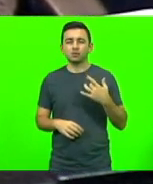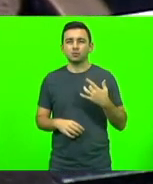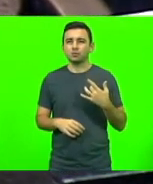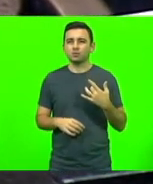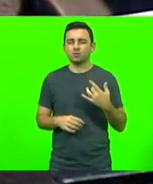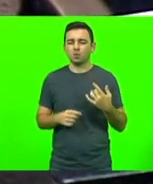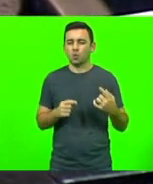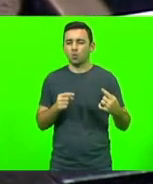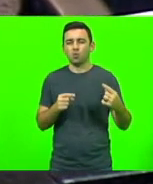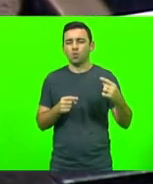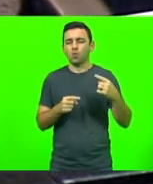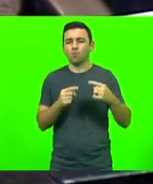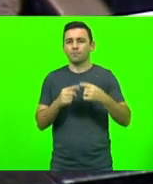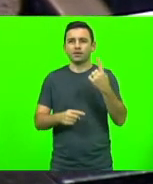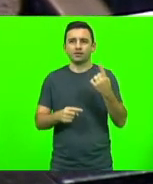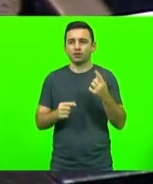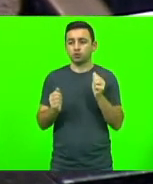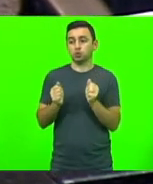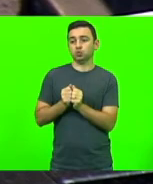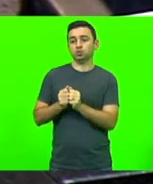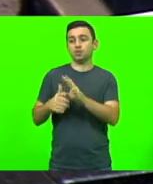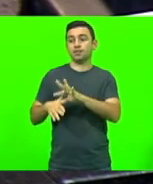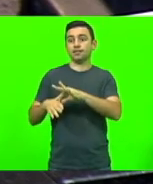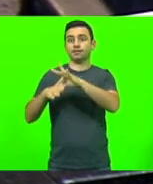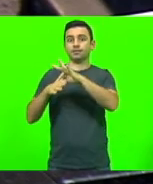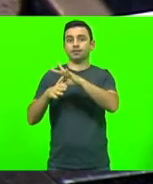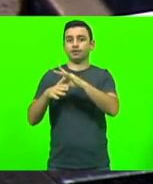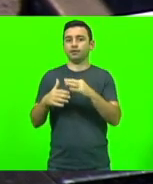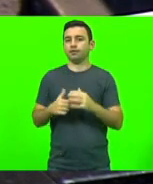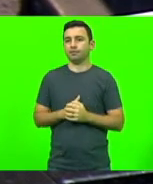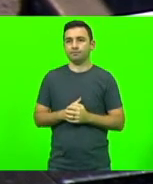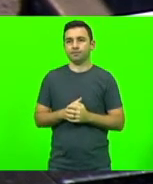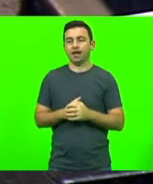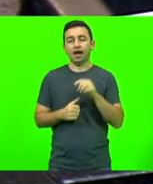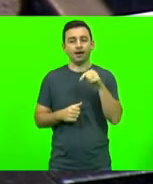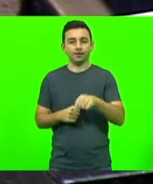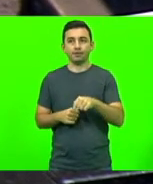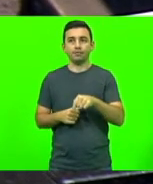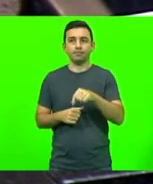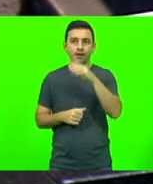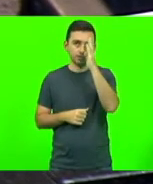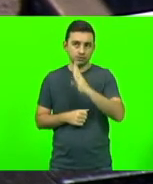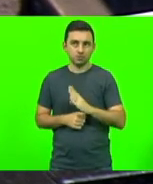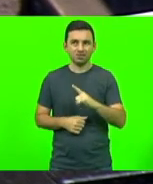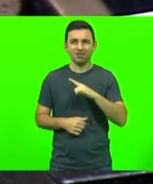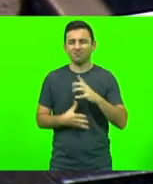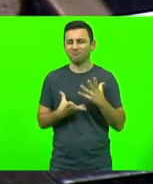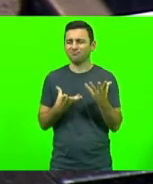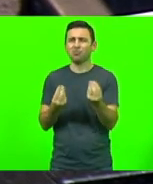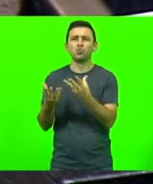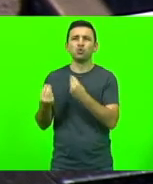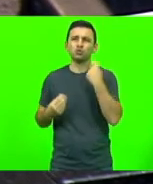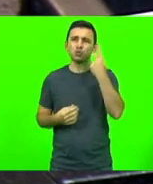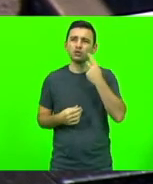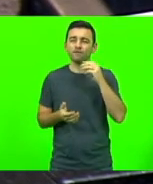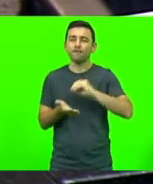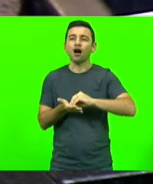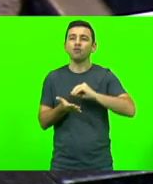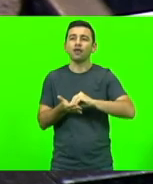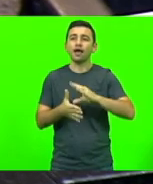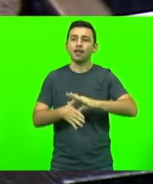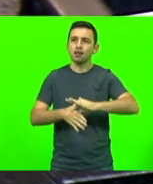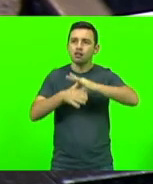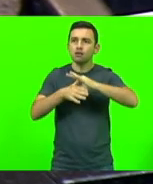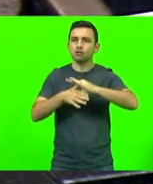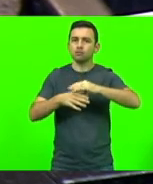mesma casa dos líderes. Nós temos já nesse país políticos demais. Nos faltam líderes, pessoas